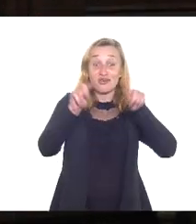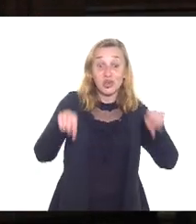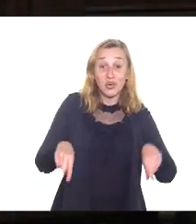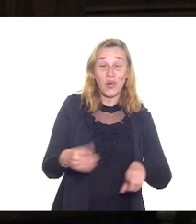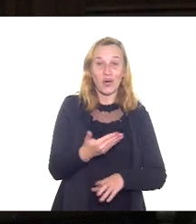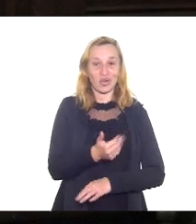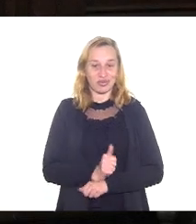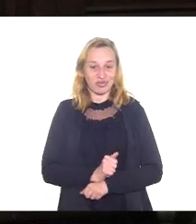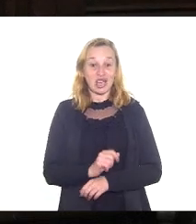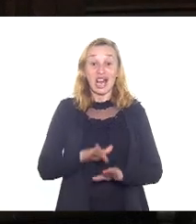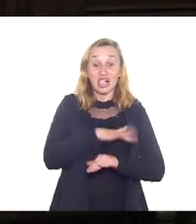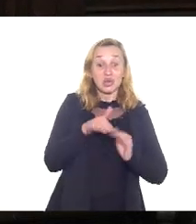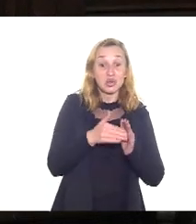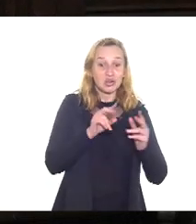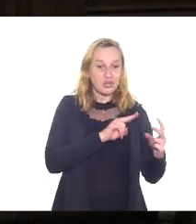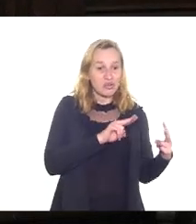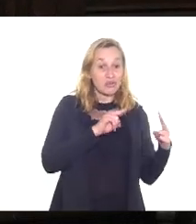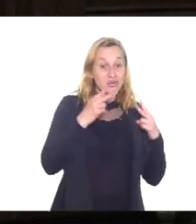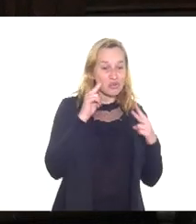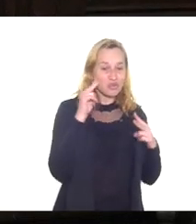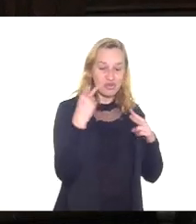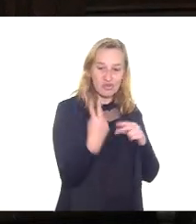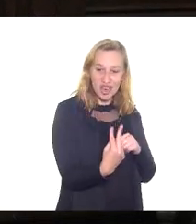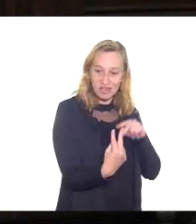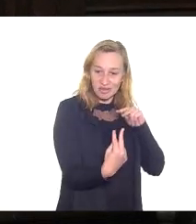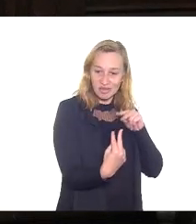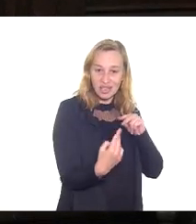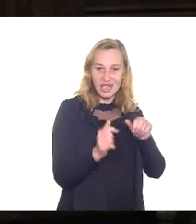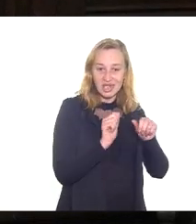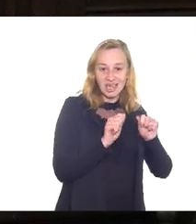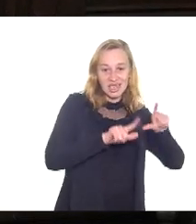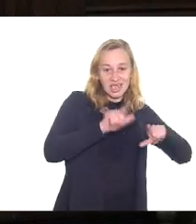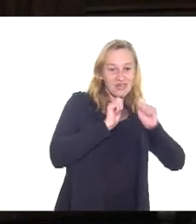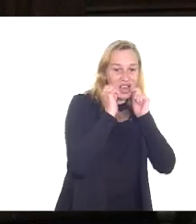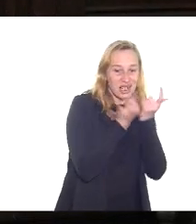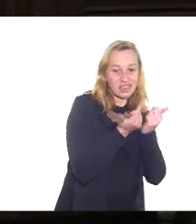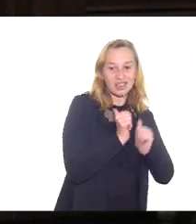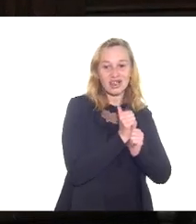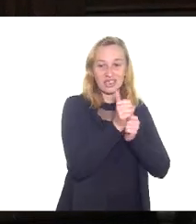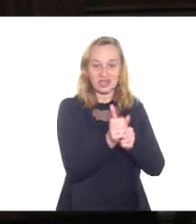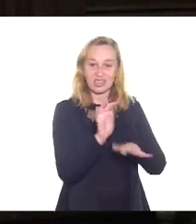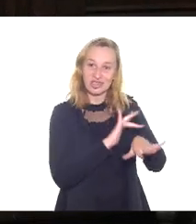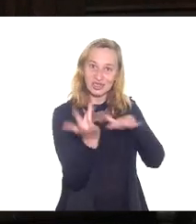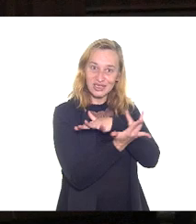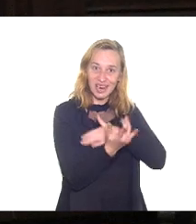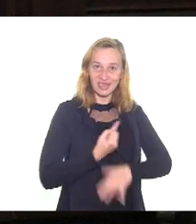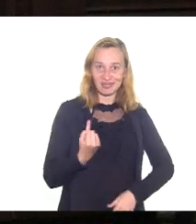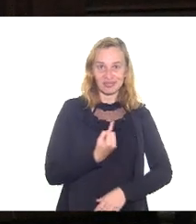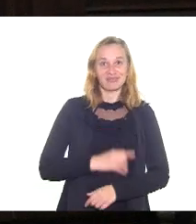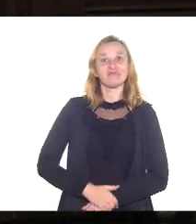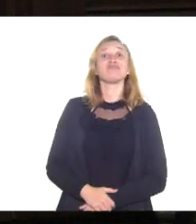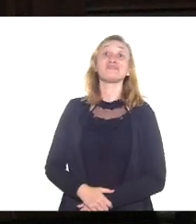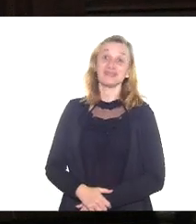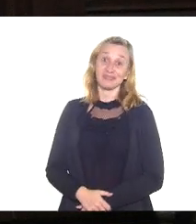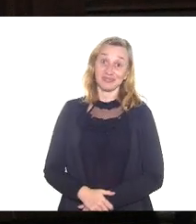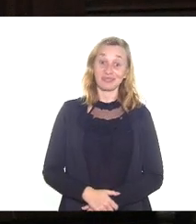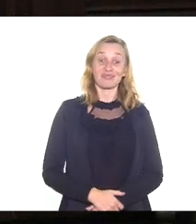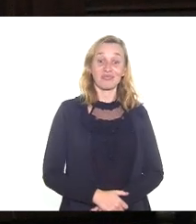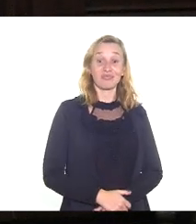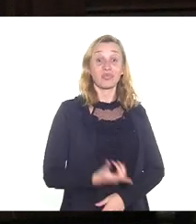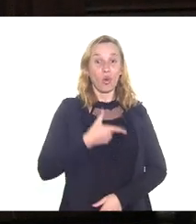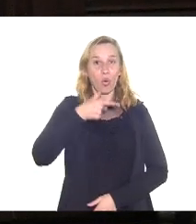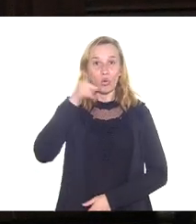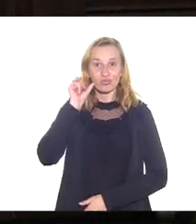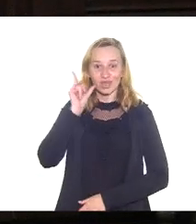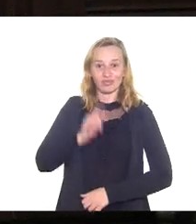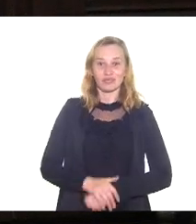a todos que estão nos assistindo pela TV Alerge e aqueles que também acompanham através das nossas redes sociais.